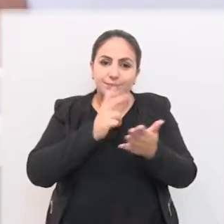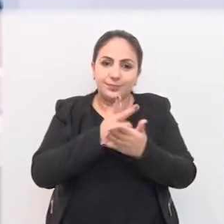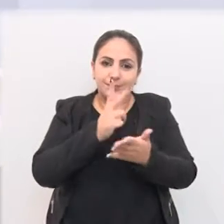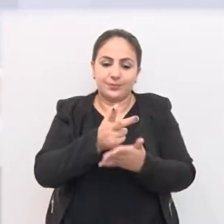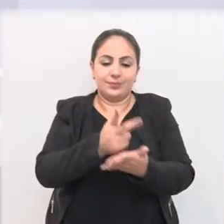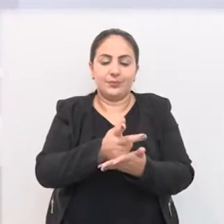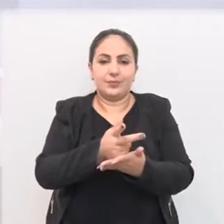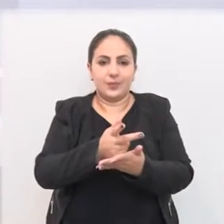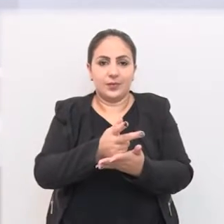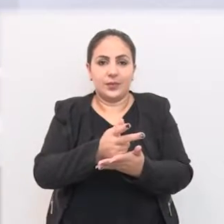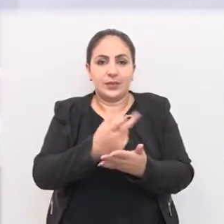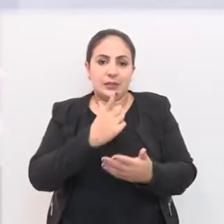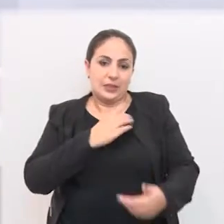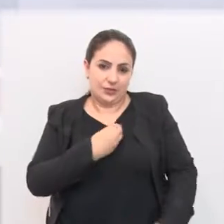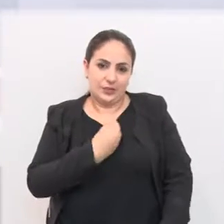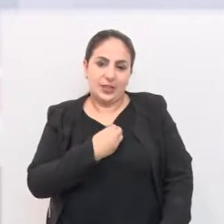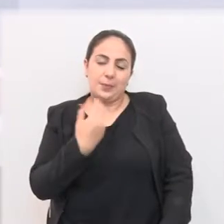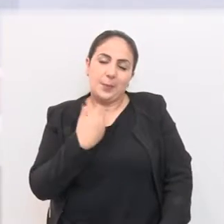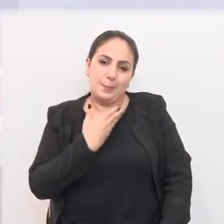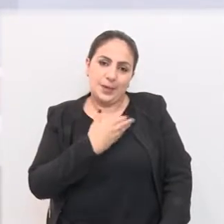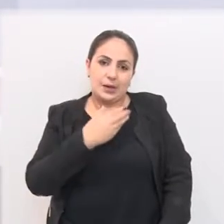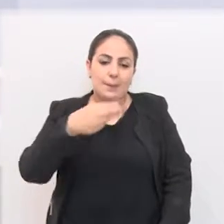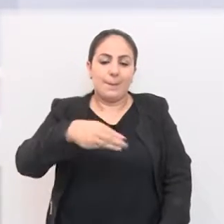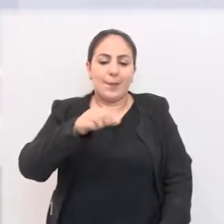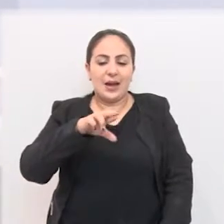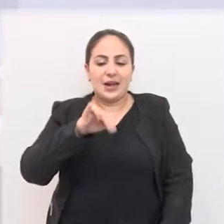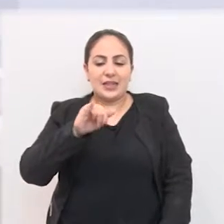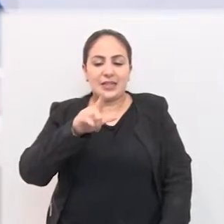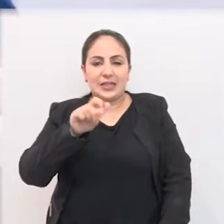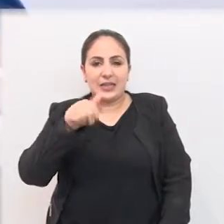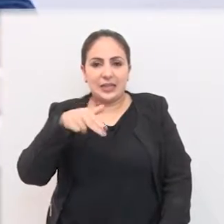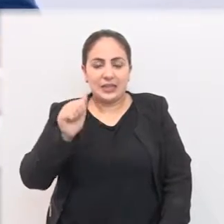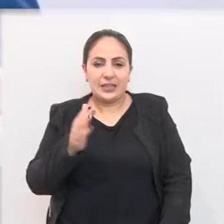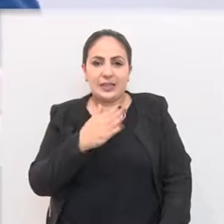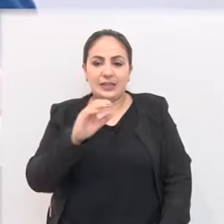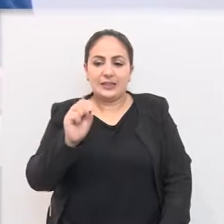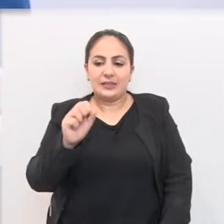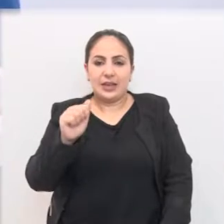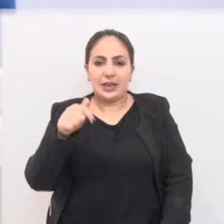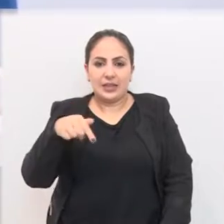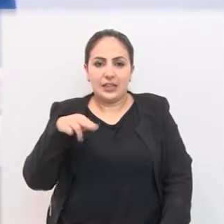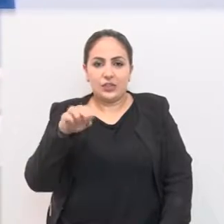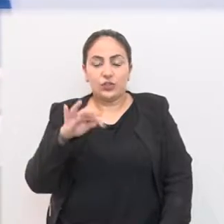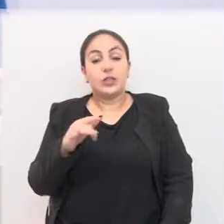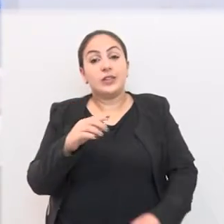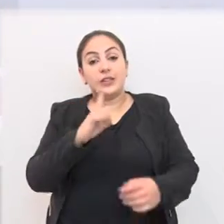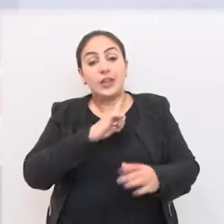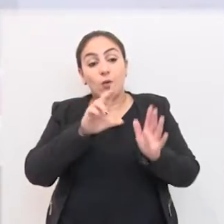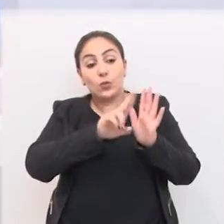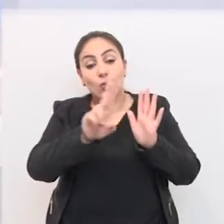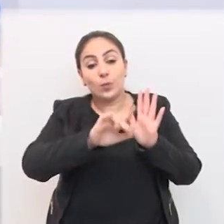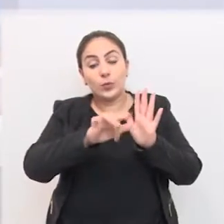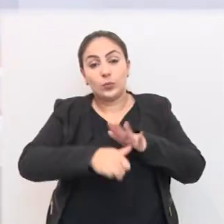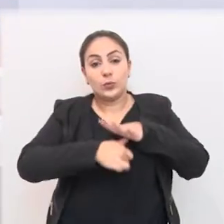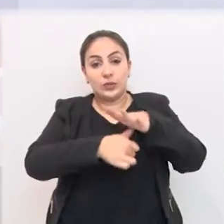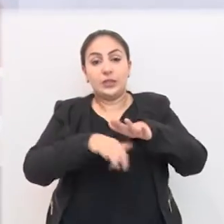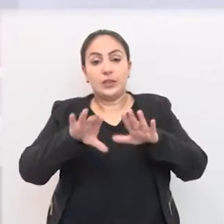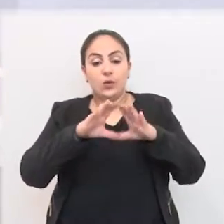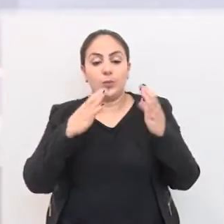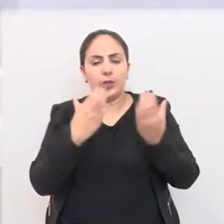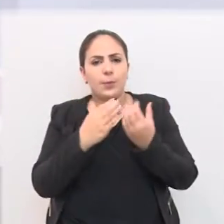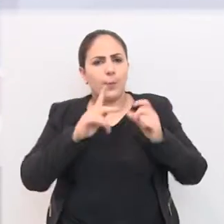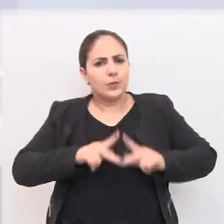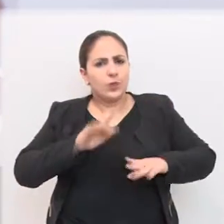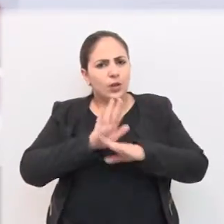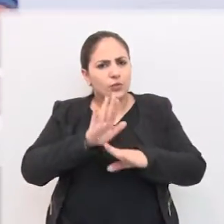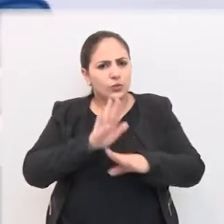e continuam lutando, estava a minha amiga Marilene Sacchetti. Colocar o nome de um líder comunitário, de uma